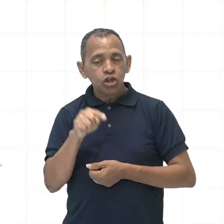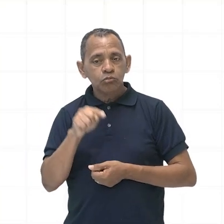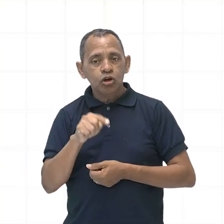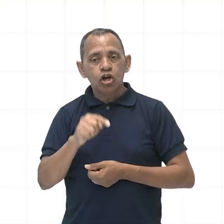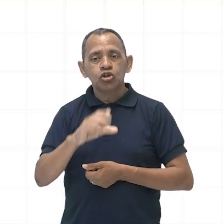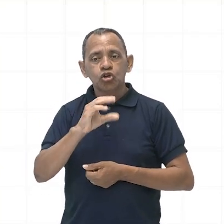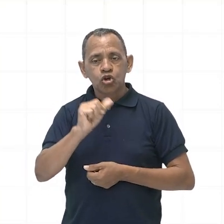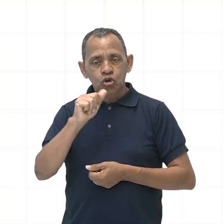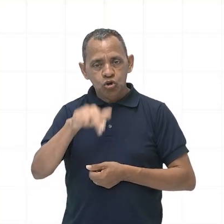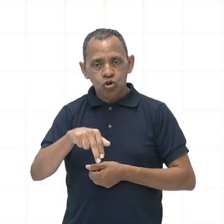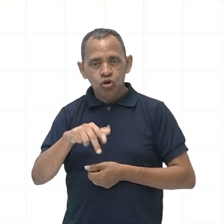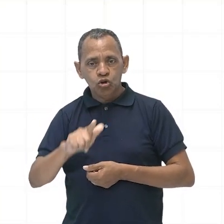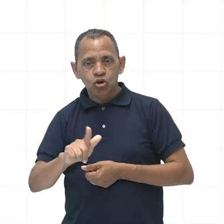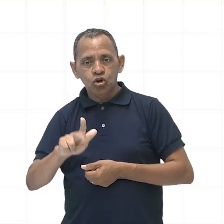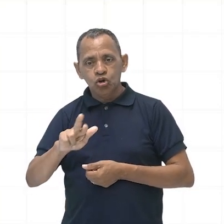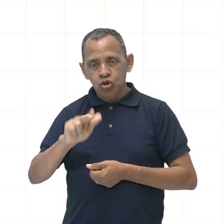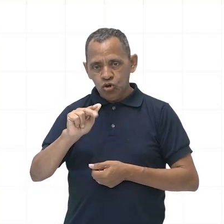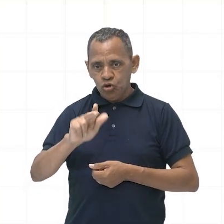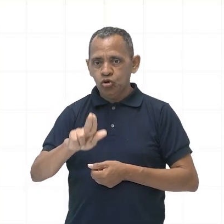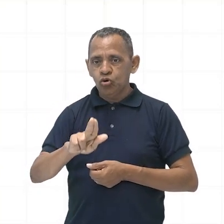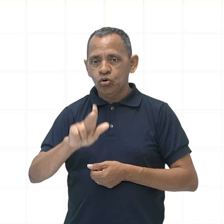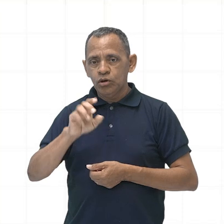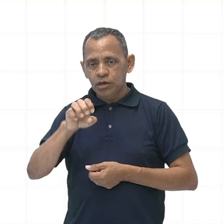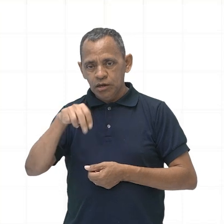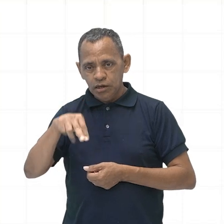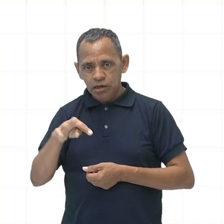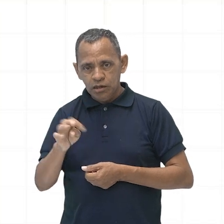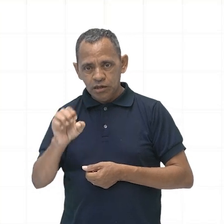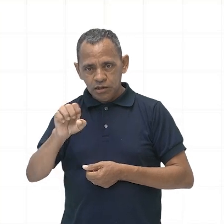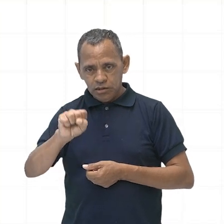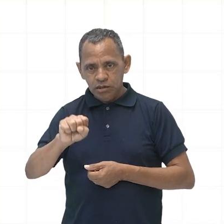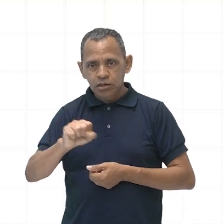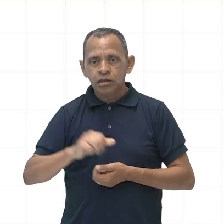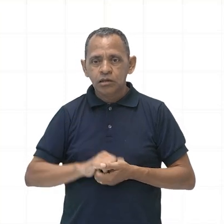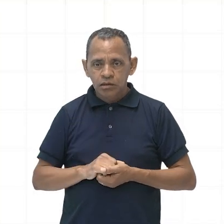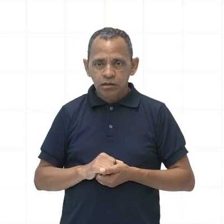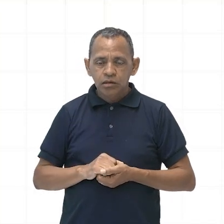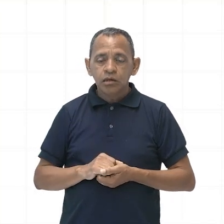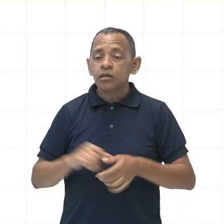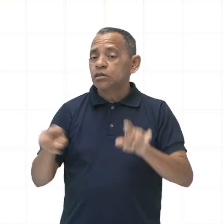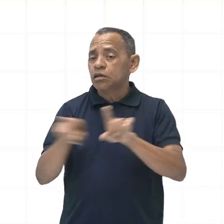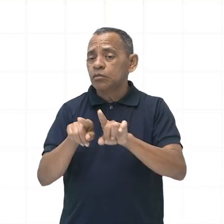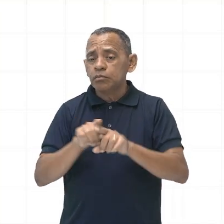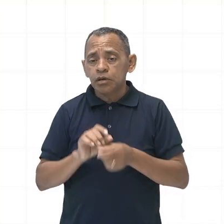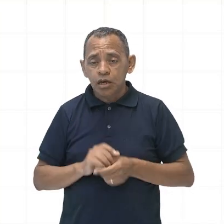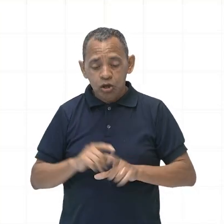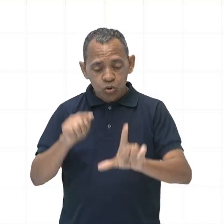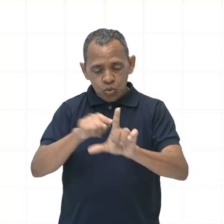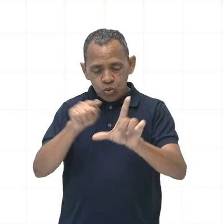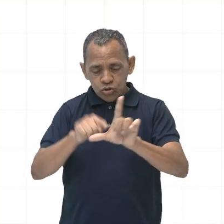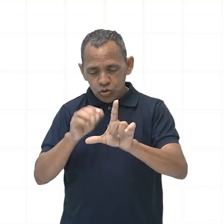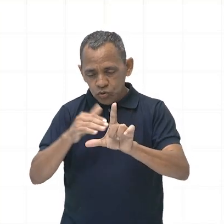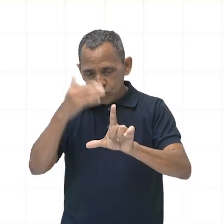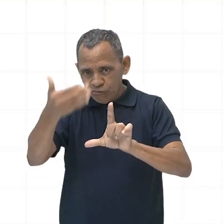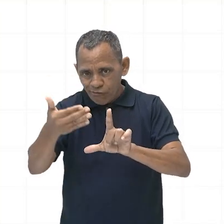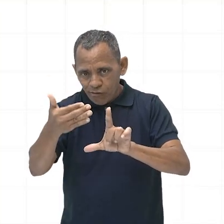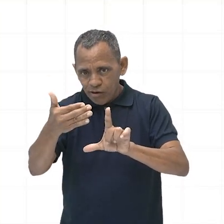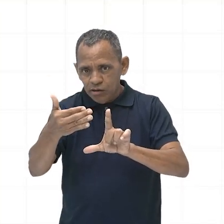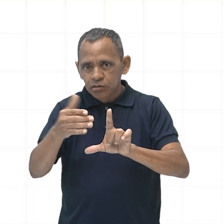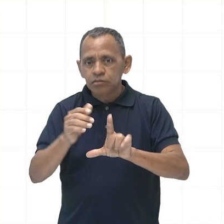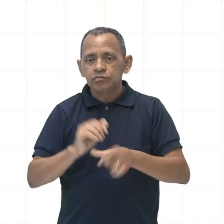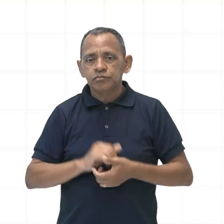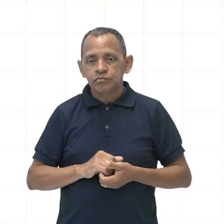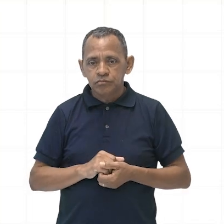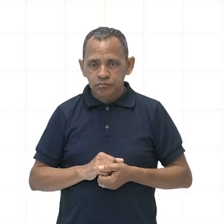dá 180. Na mesma forma, os ângulos externos. Então, quando os ângulos são